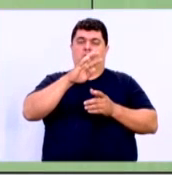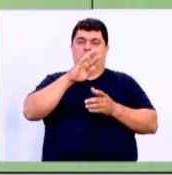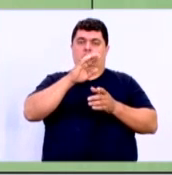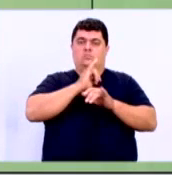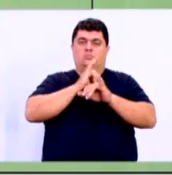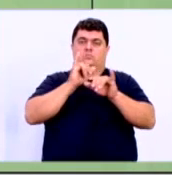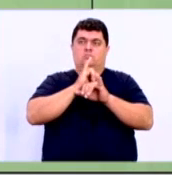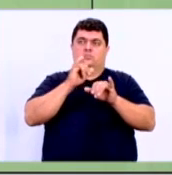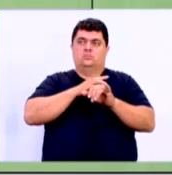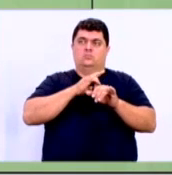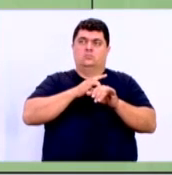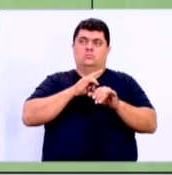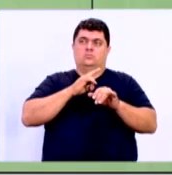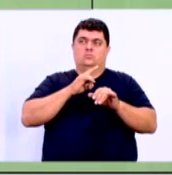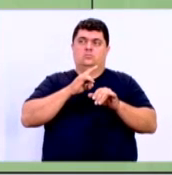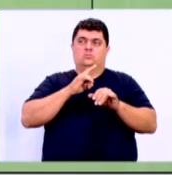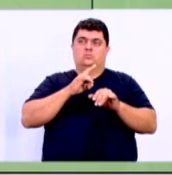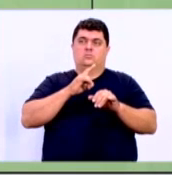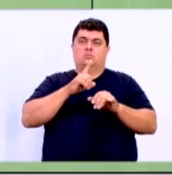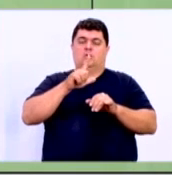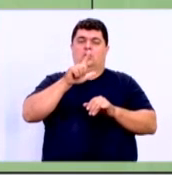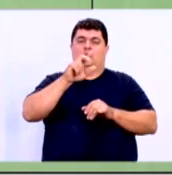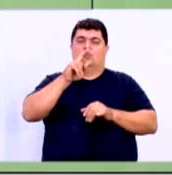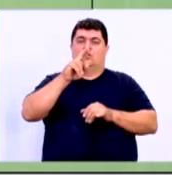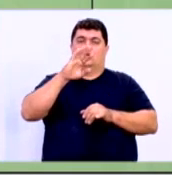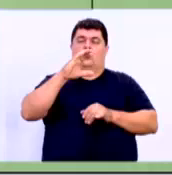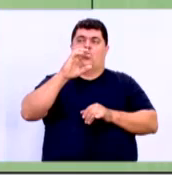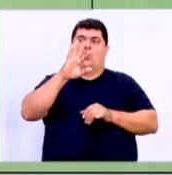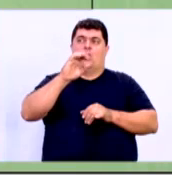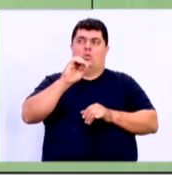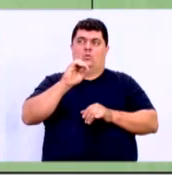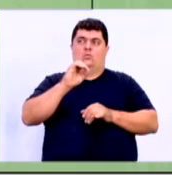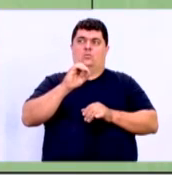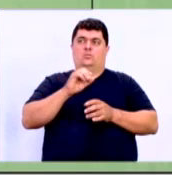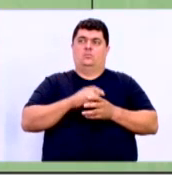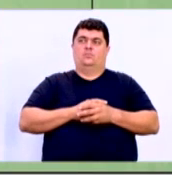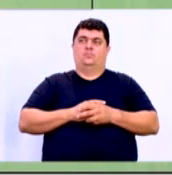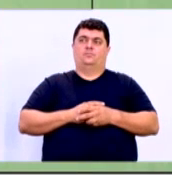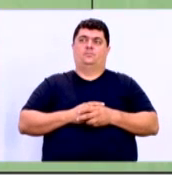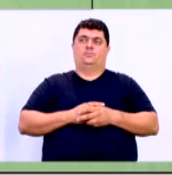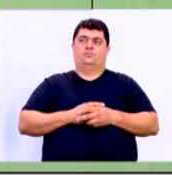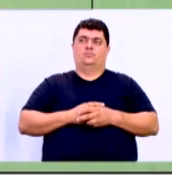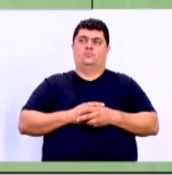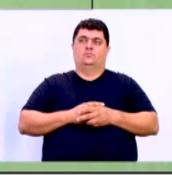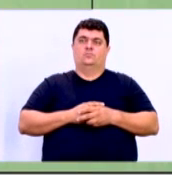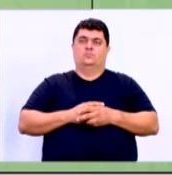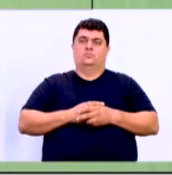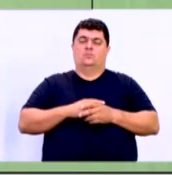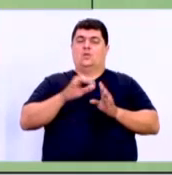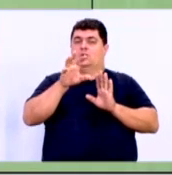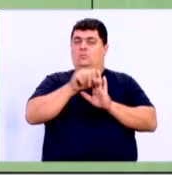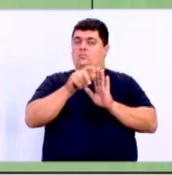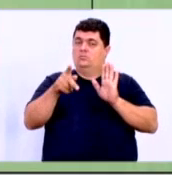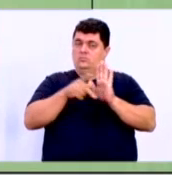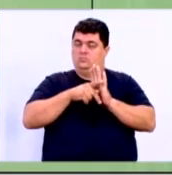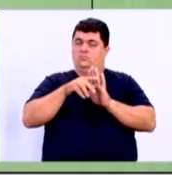seguir, apure o lucro da empresa Y pelo método custeio de